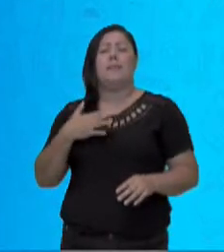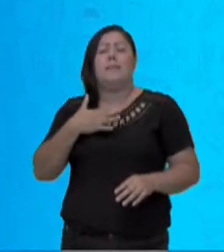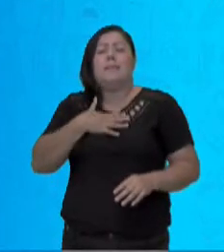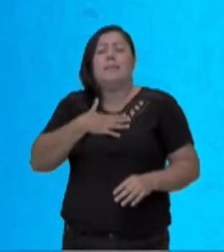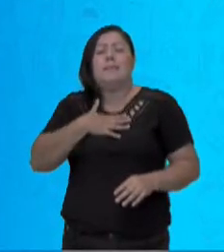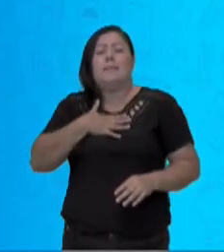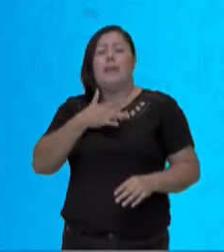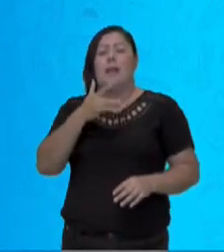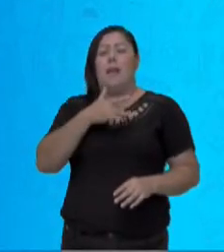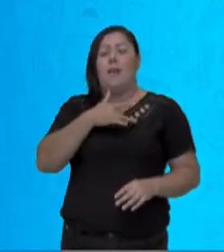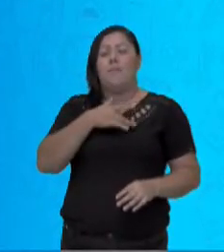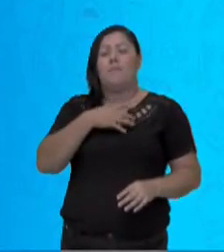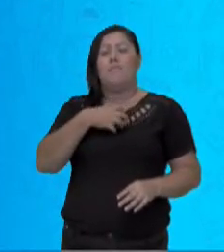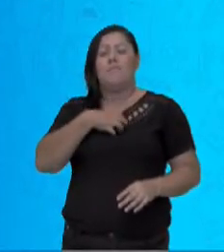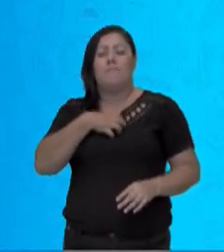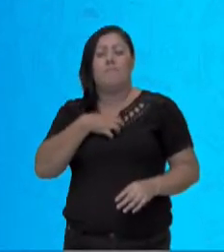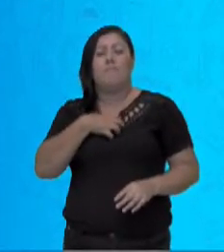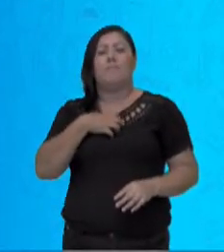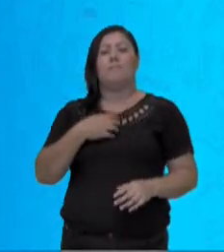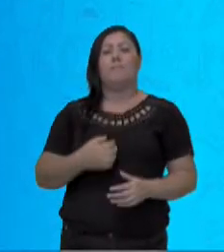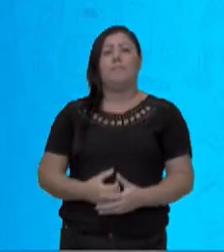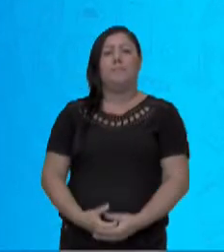pessoal do momento.